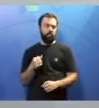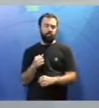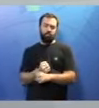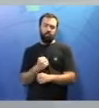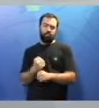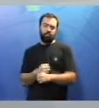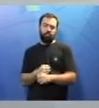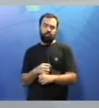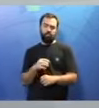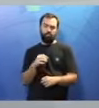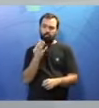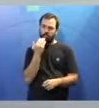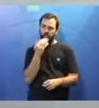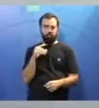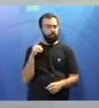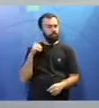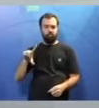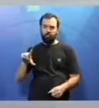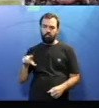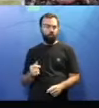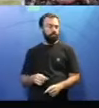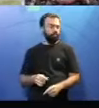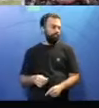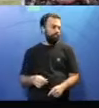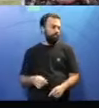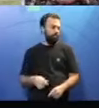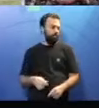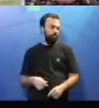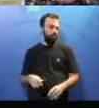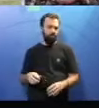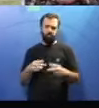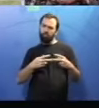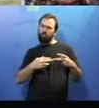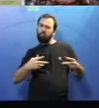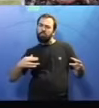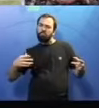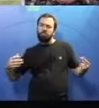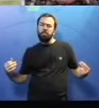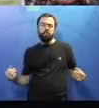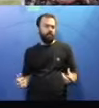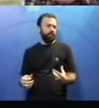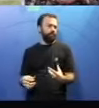heterótrofos, pluricelulares e toda uma diversidade.